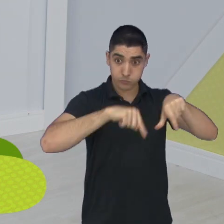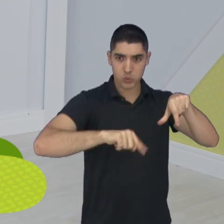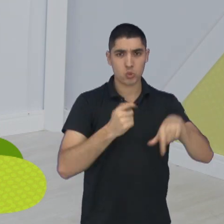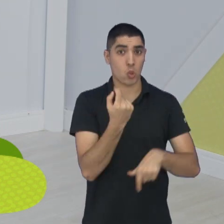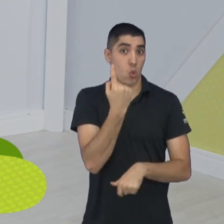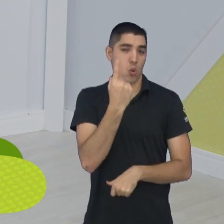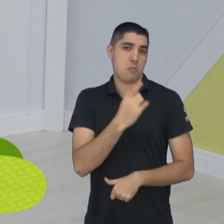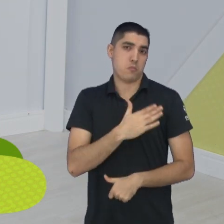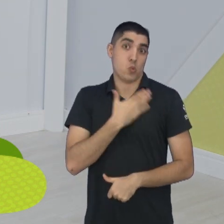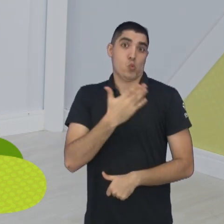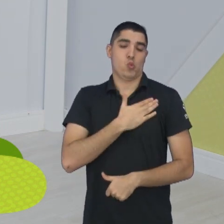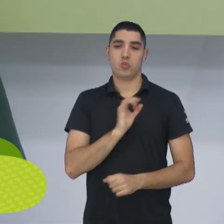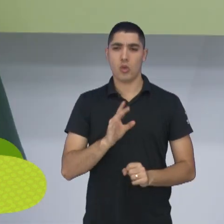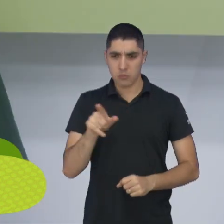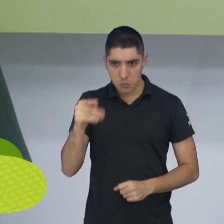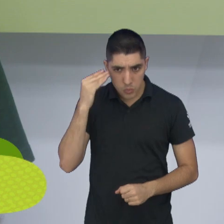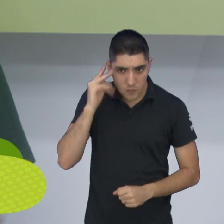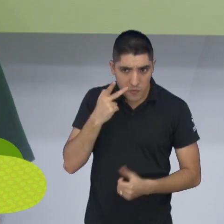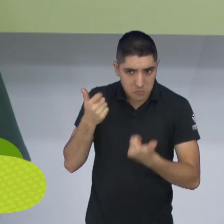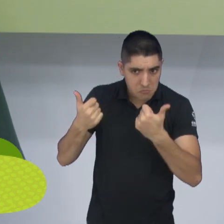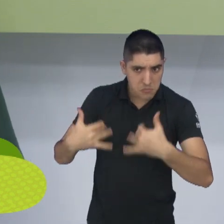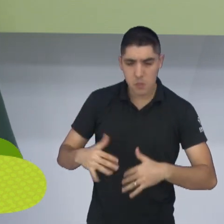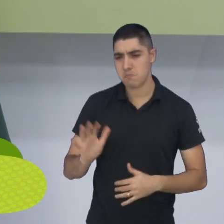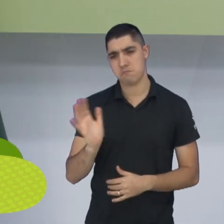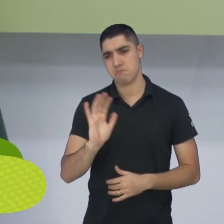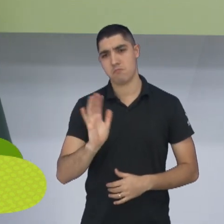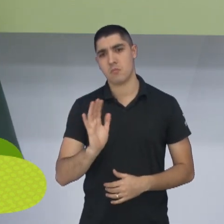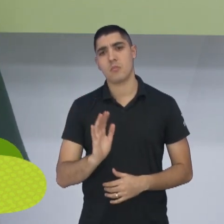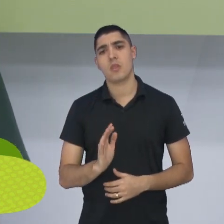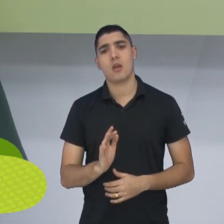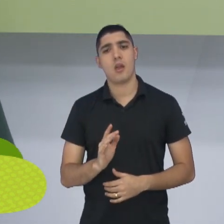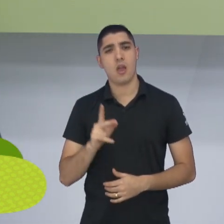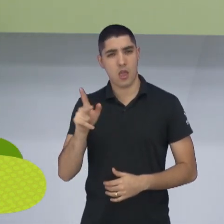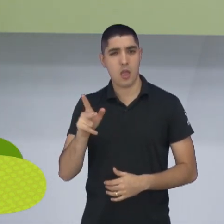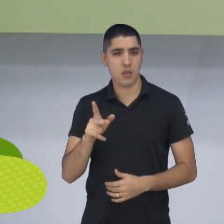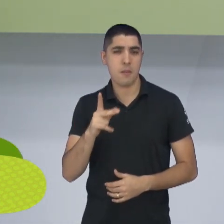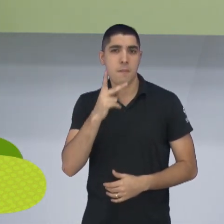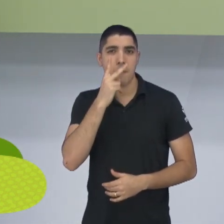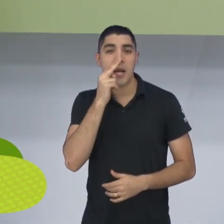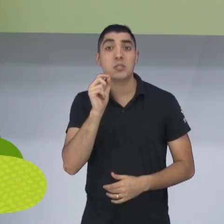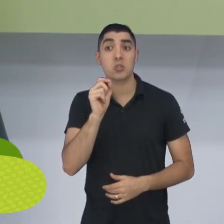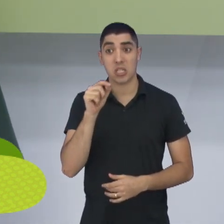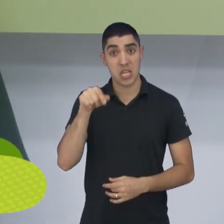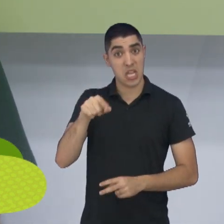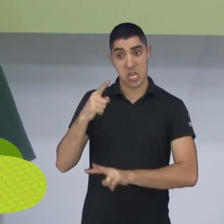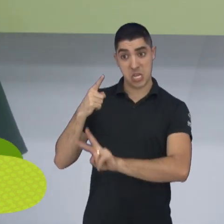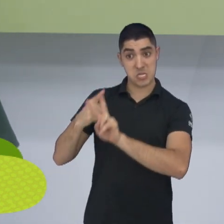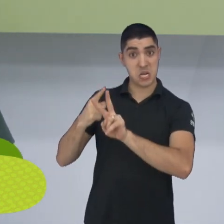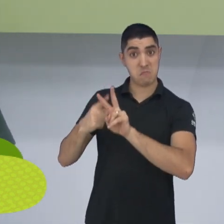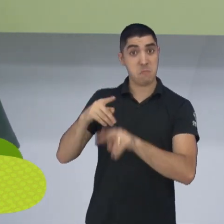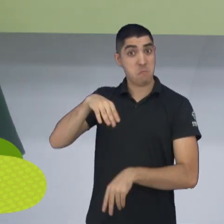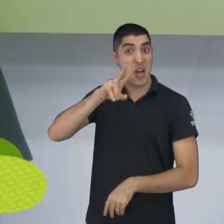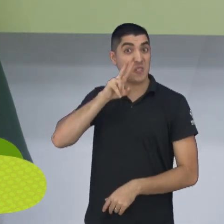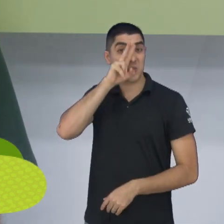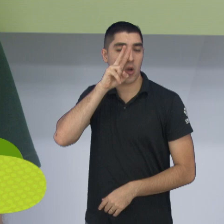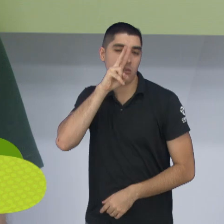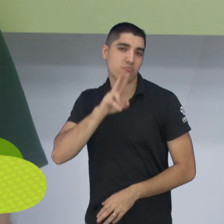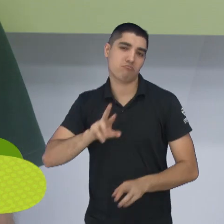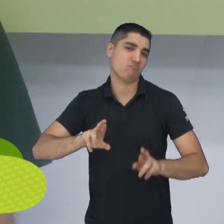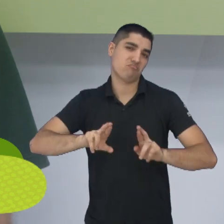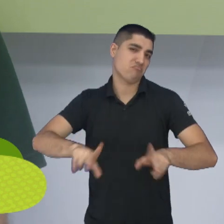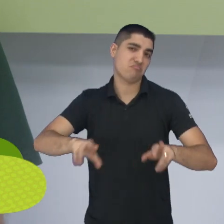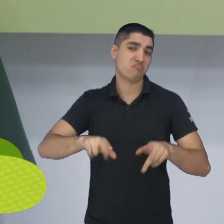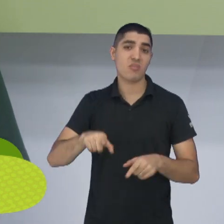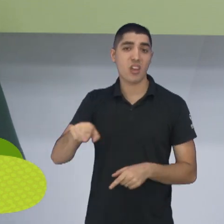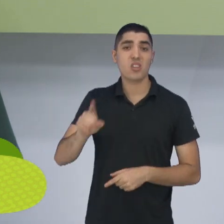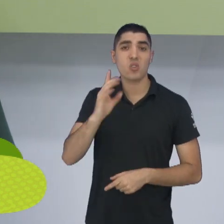acabou fazendo. Você quer falar alguma coisa? Não, é só isso, a cobrança de falta deu uma falsa impressão de que o Capivariano seria mais efetivo. Porém, o Capivariano